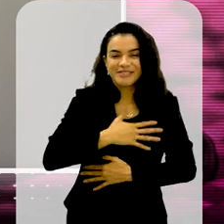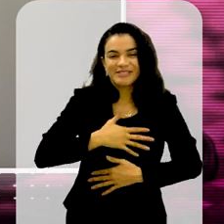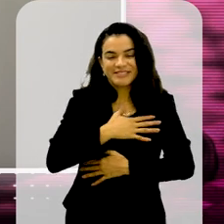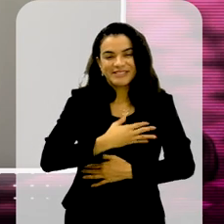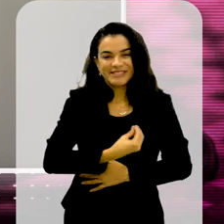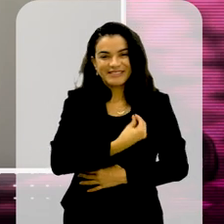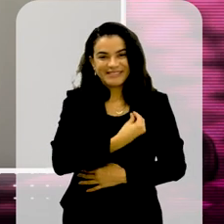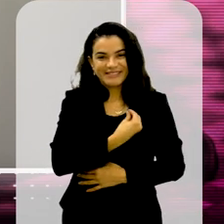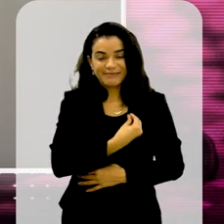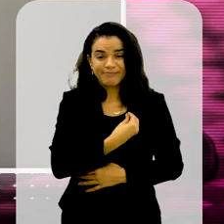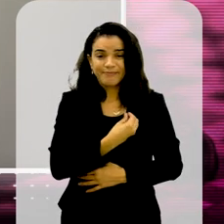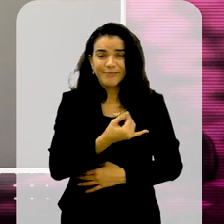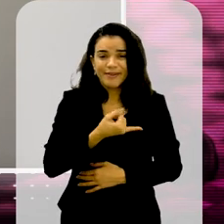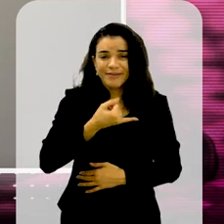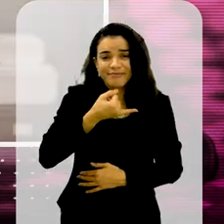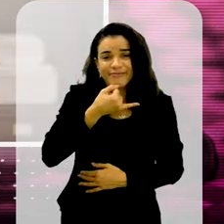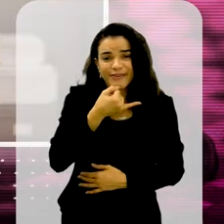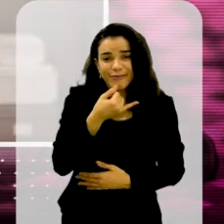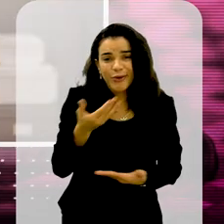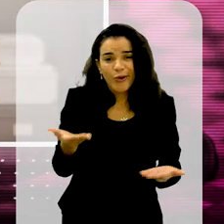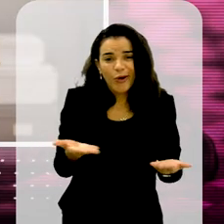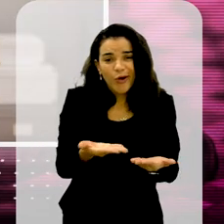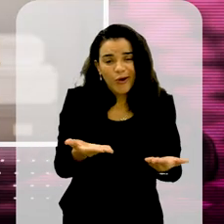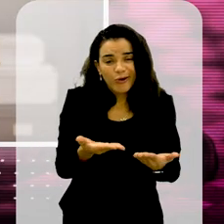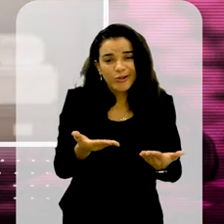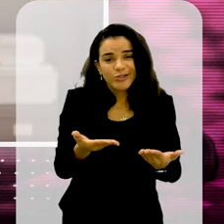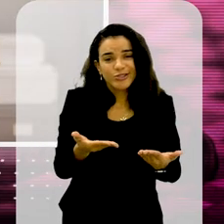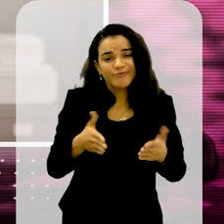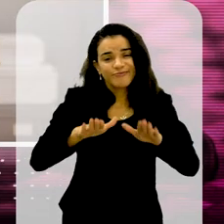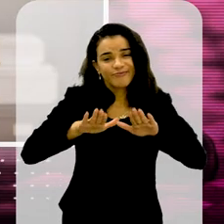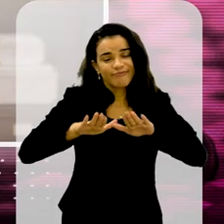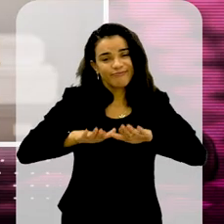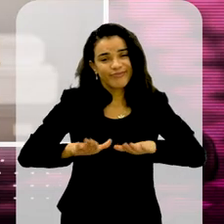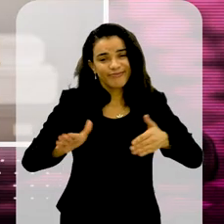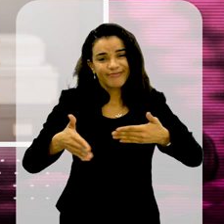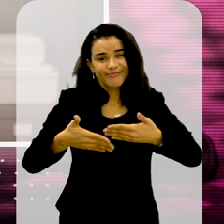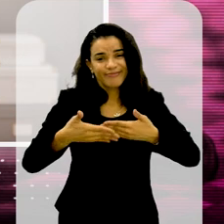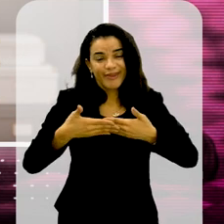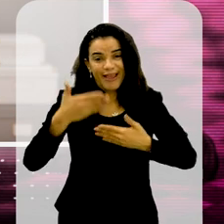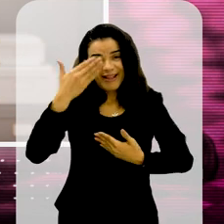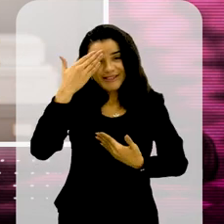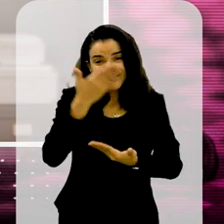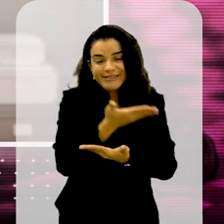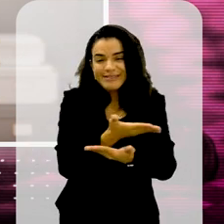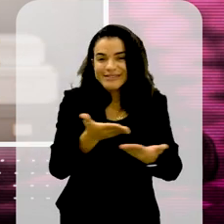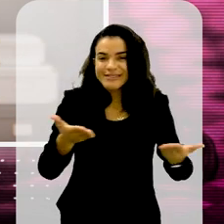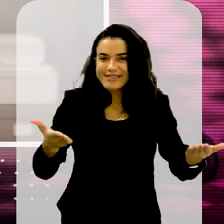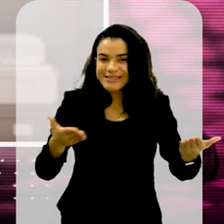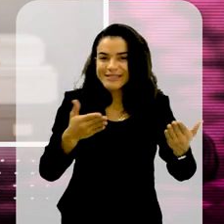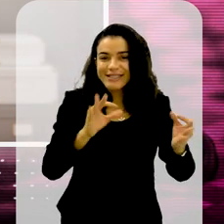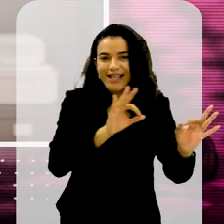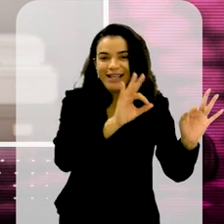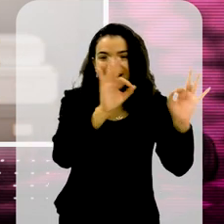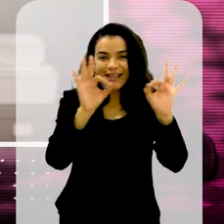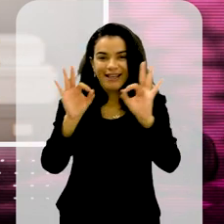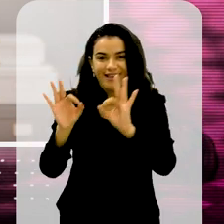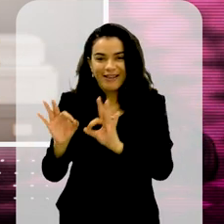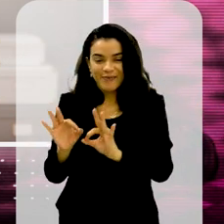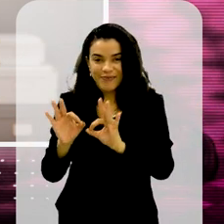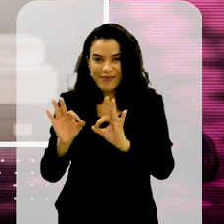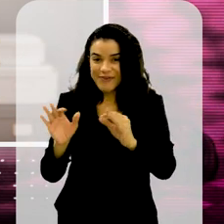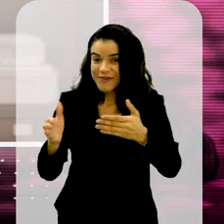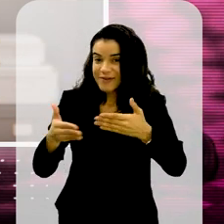de agradecer a participação de vocês. Infelizmente, por hoje ficamos por aqui. Agradeço a você que nos acompanhou até